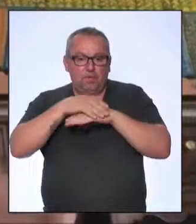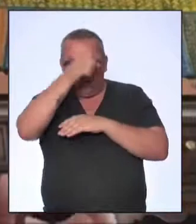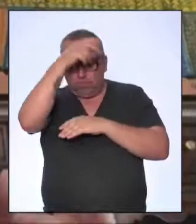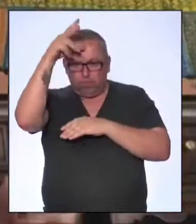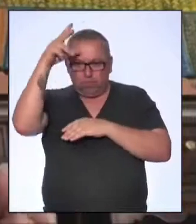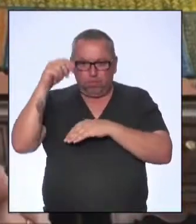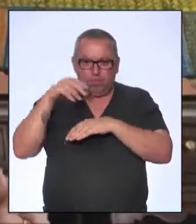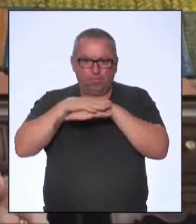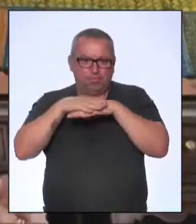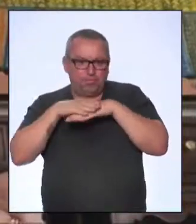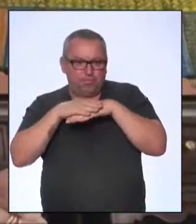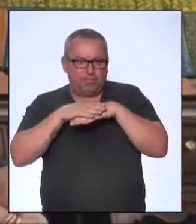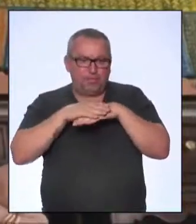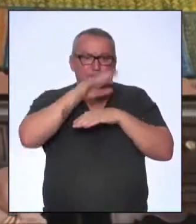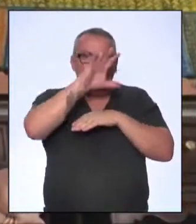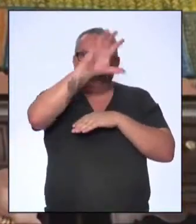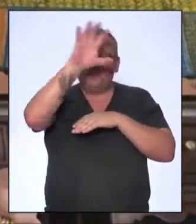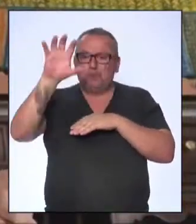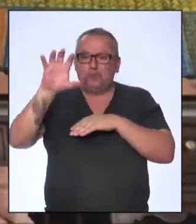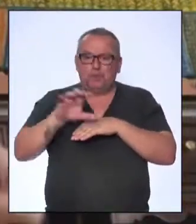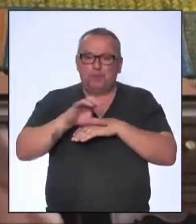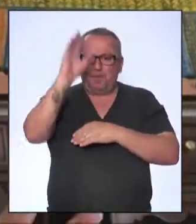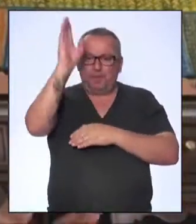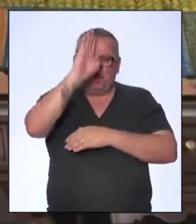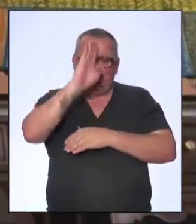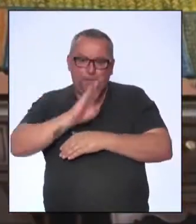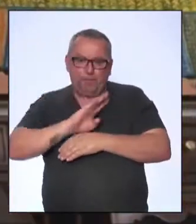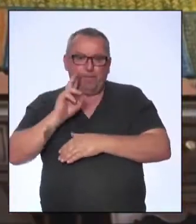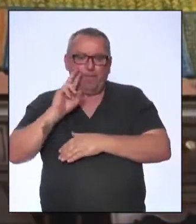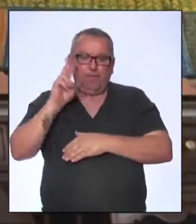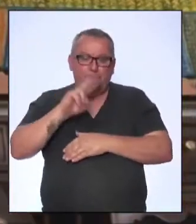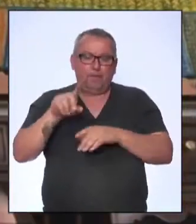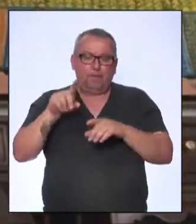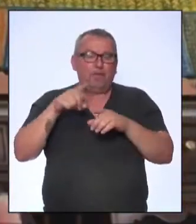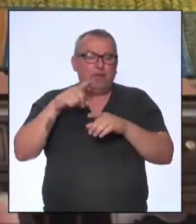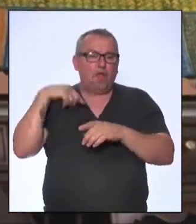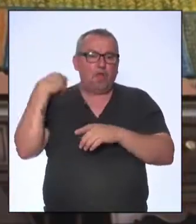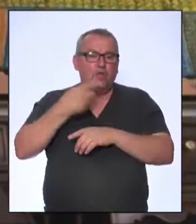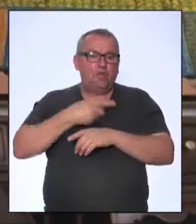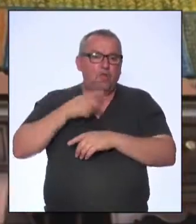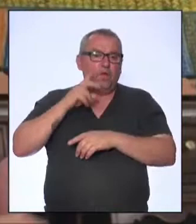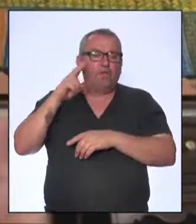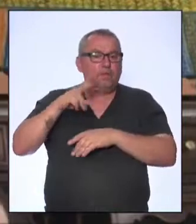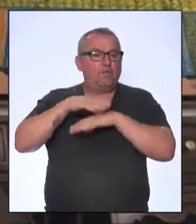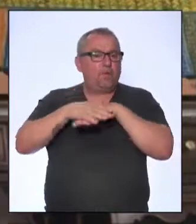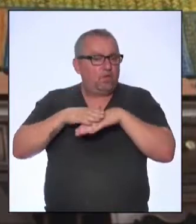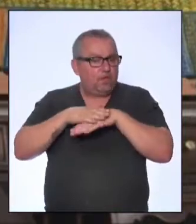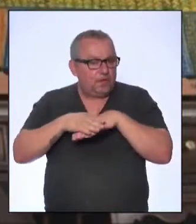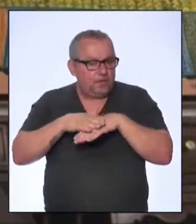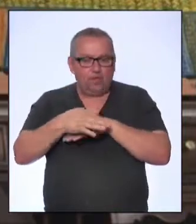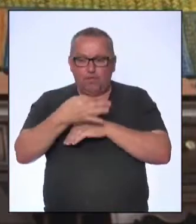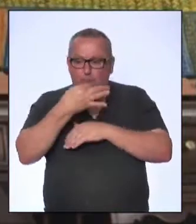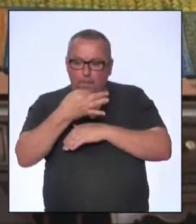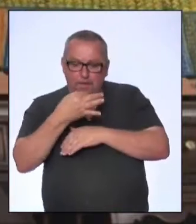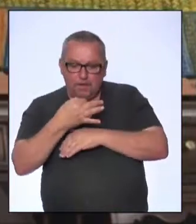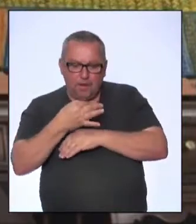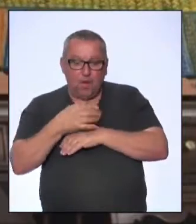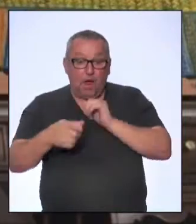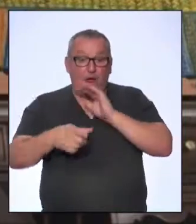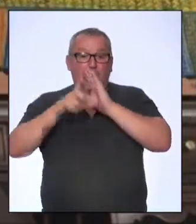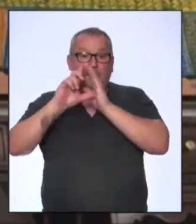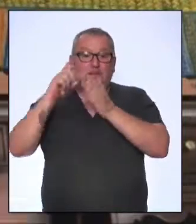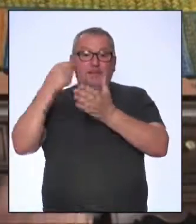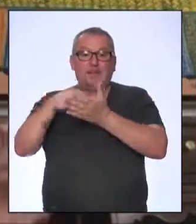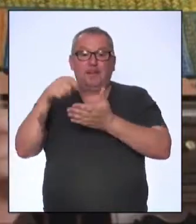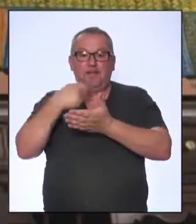5 regiões do Brasil, ouvimos muito antes de definir, escrever o que seria